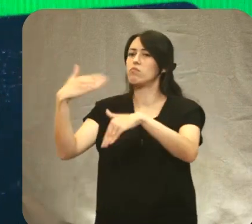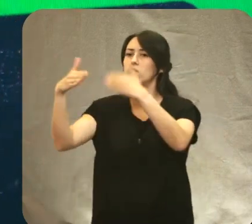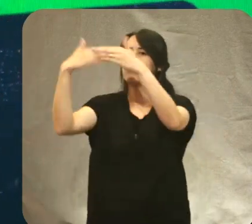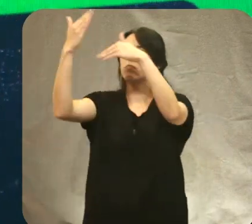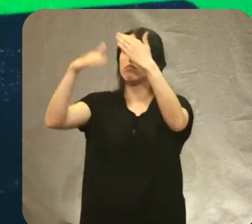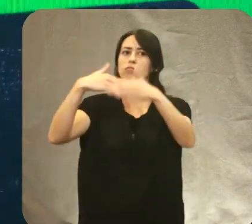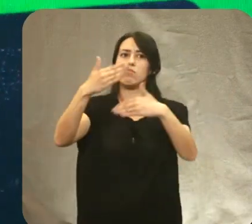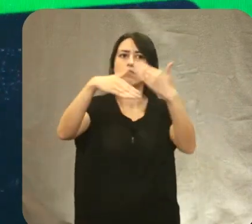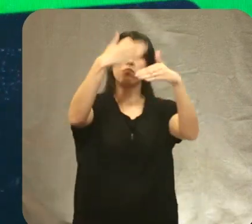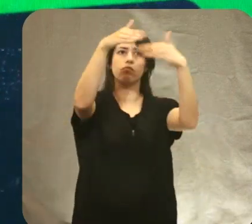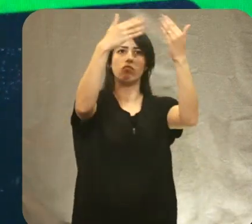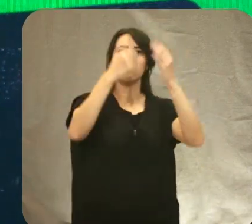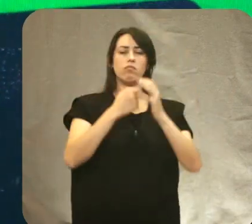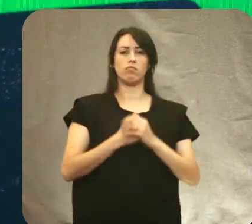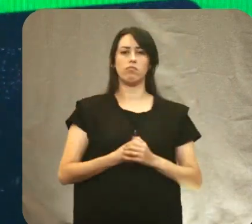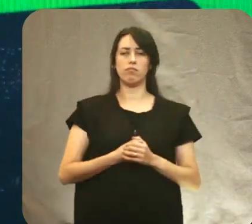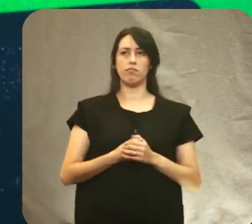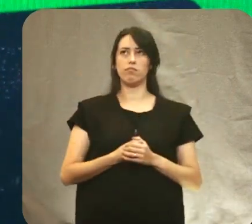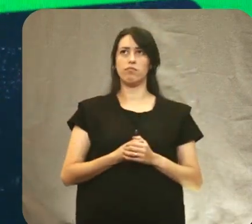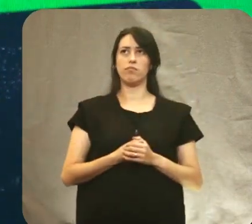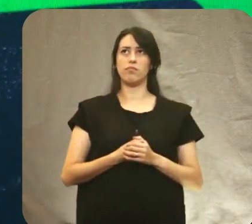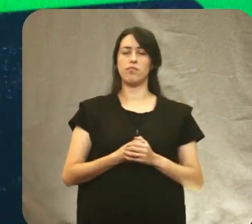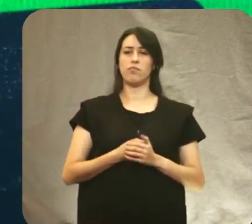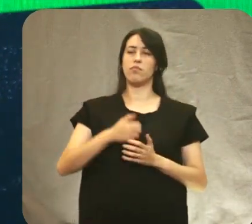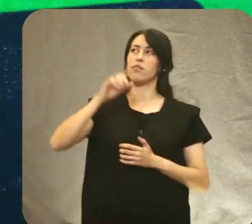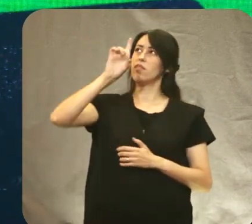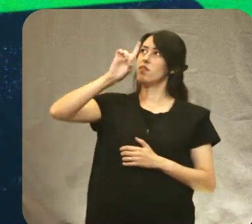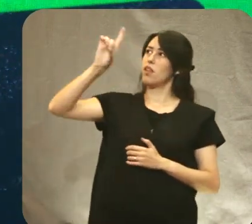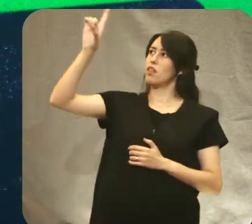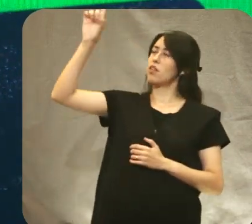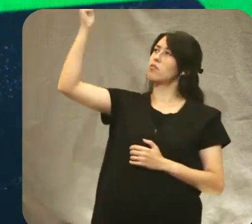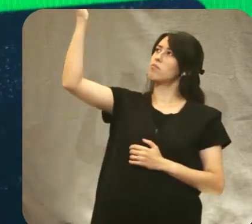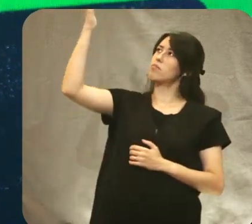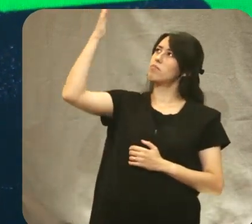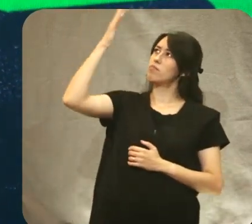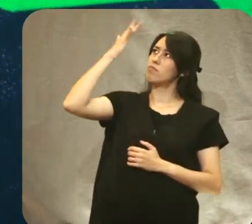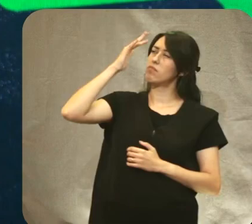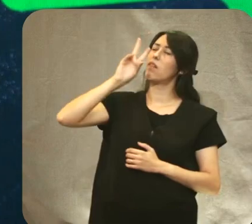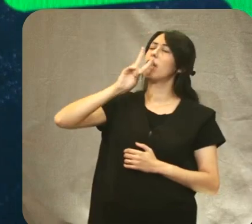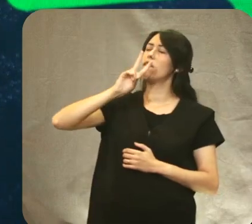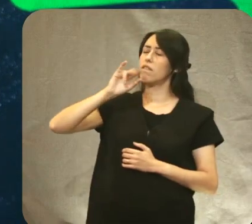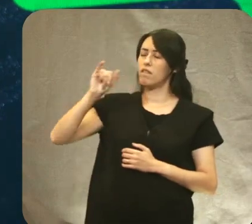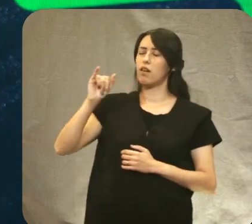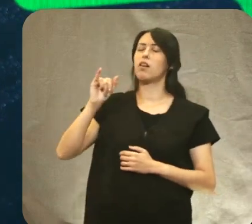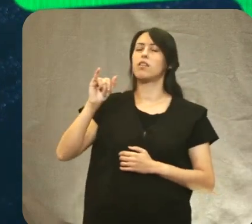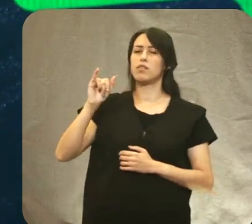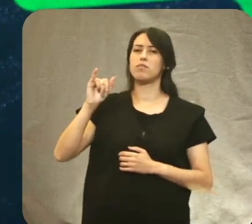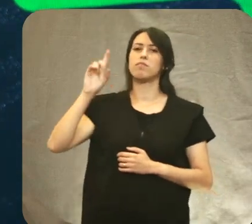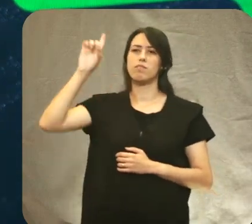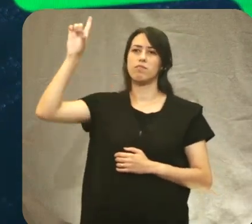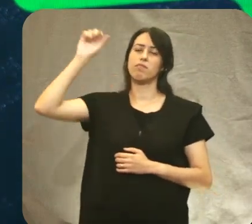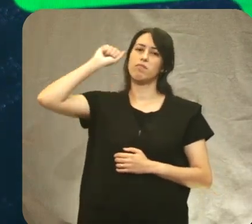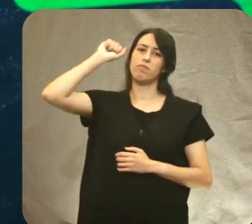desenvolverem. E a bênção da graça de Deus vai repousar sobre nós.